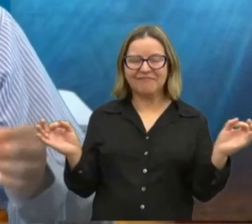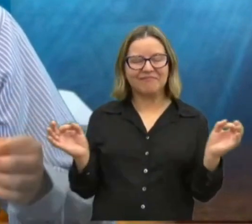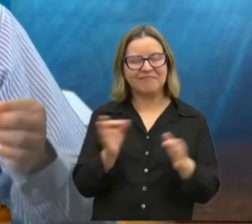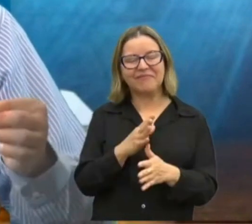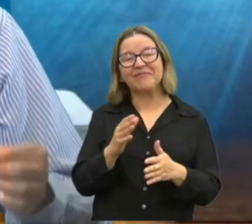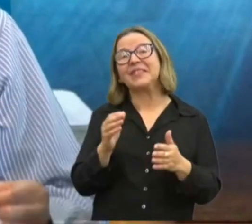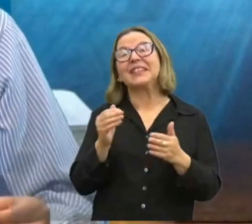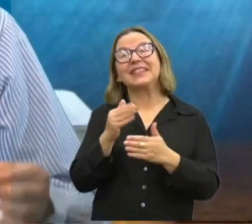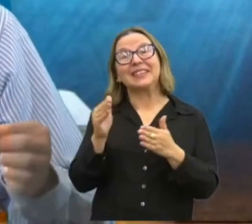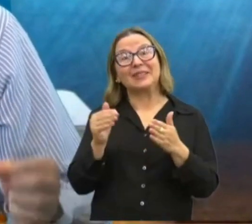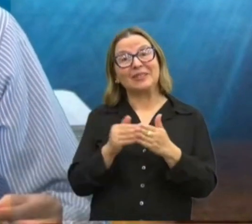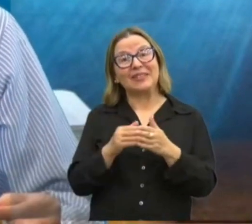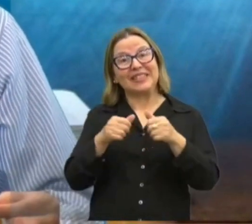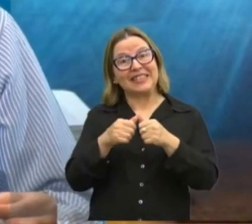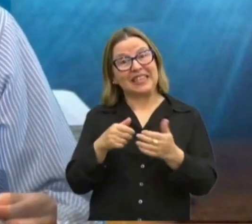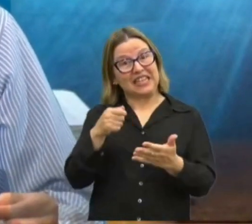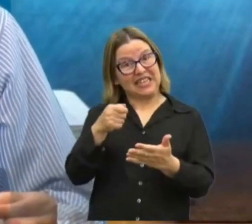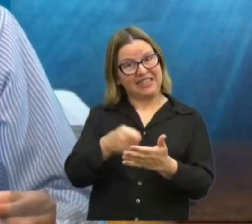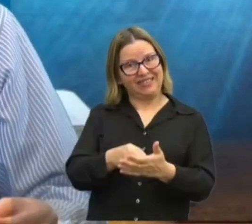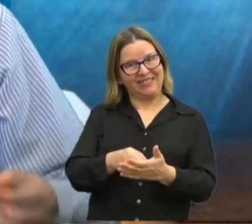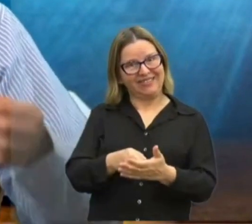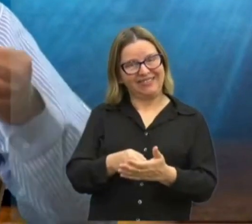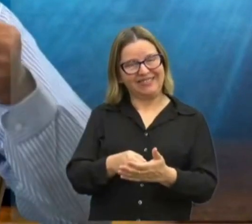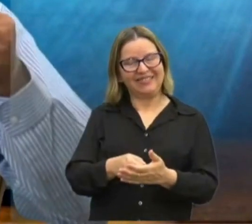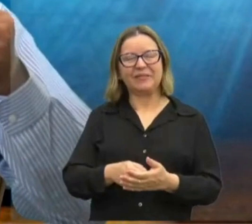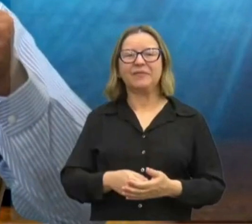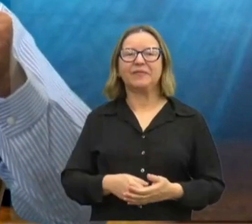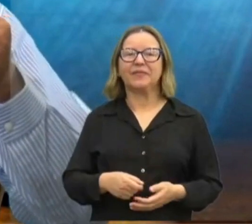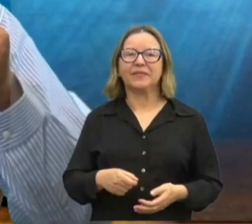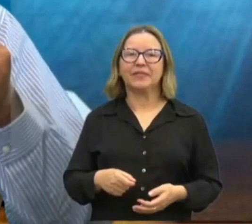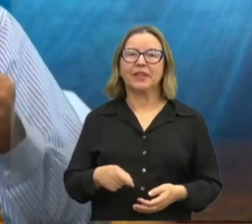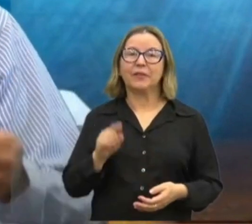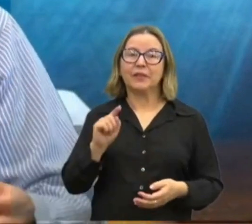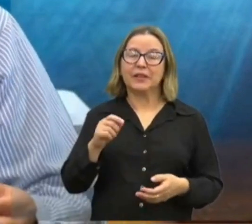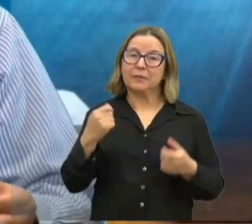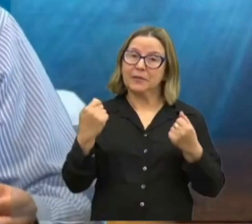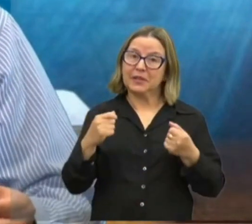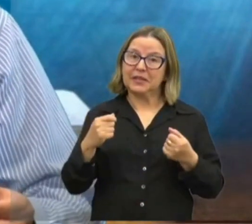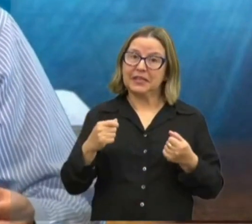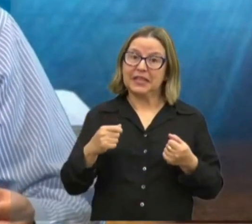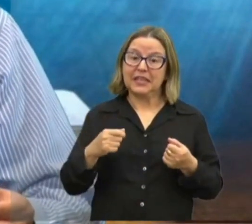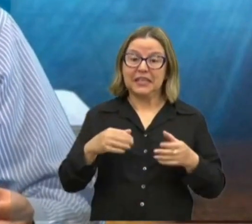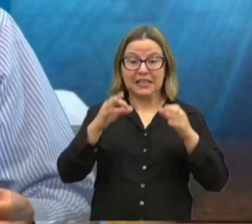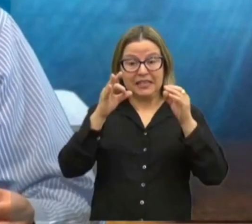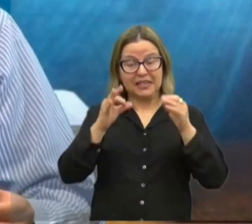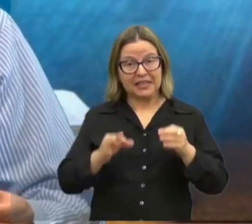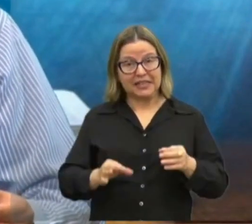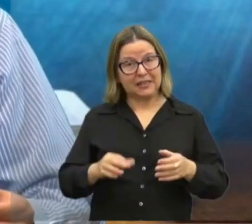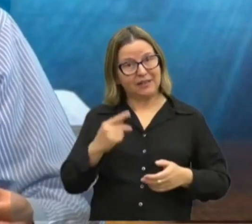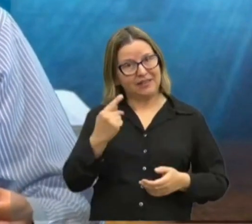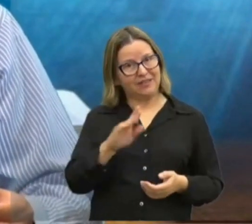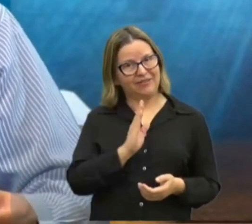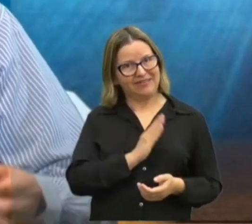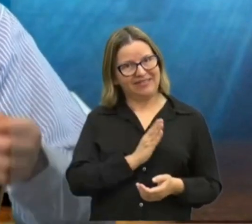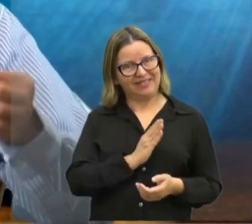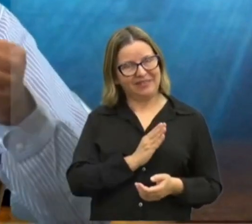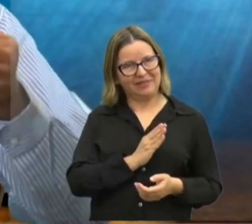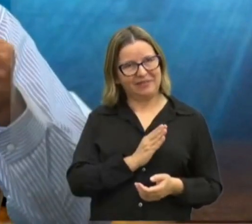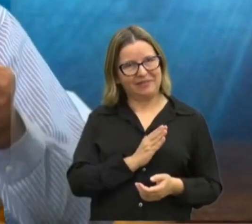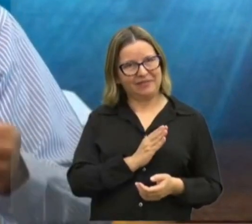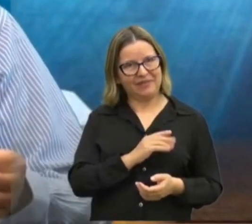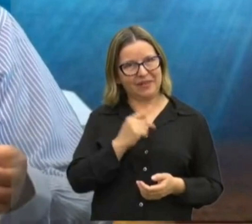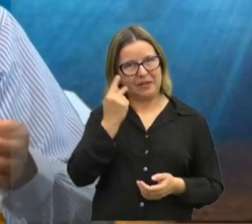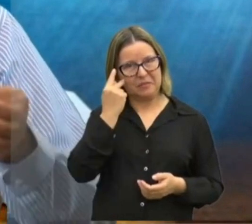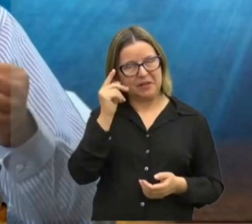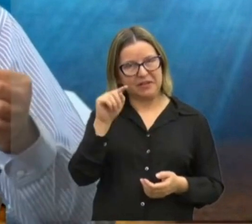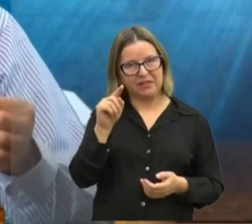absolutamente tudo, está garantido. Você tem que ter a certeza disso no seu coração, para que você